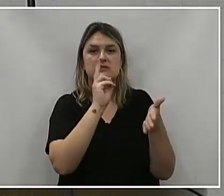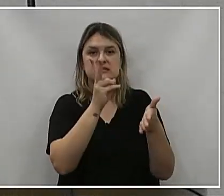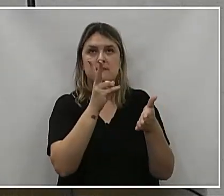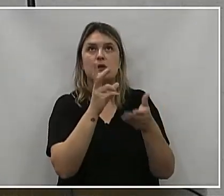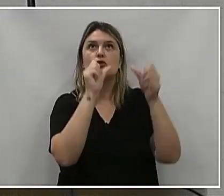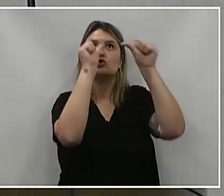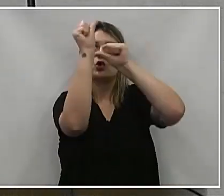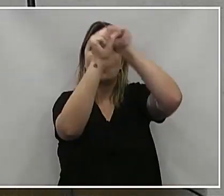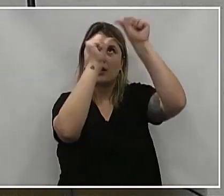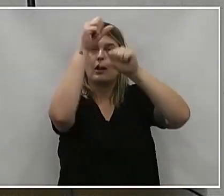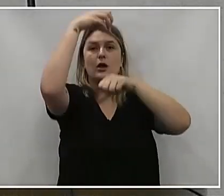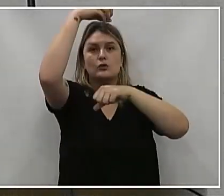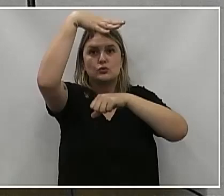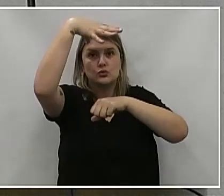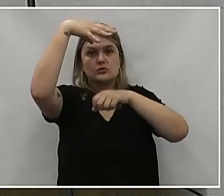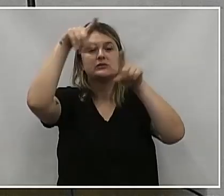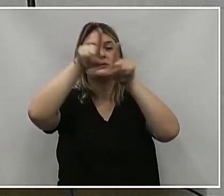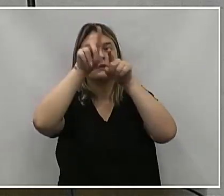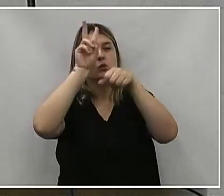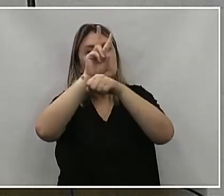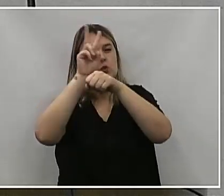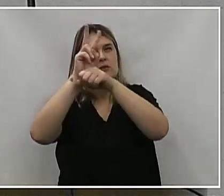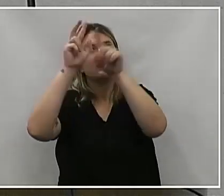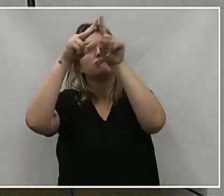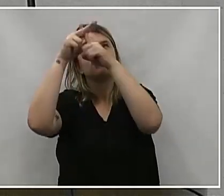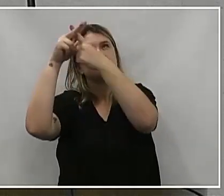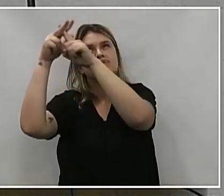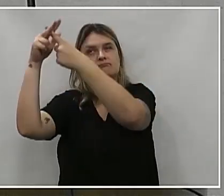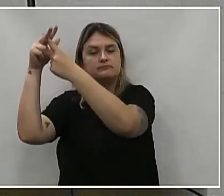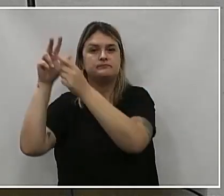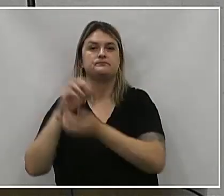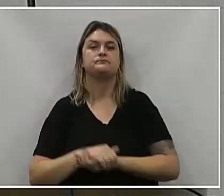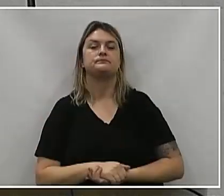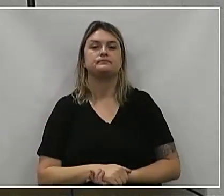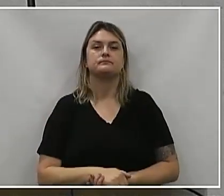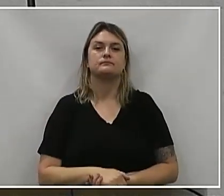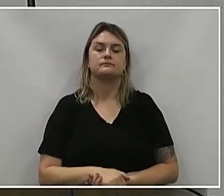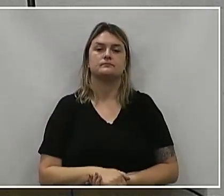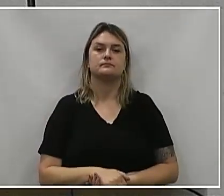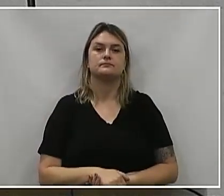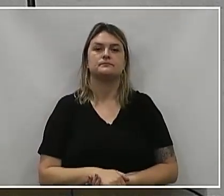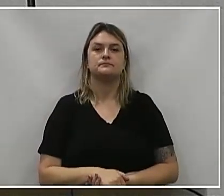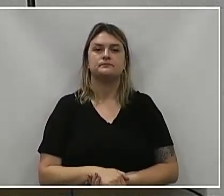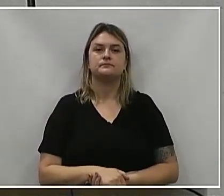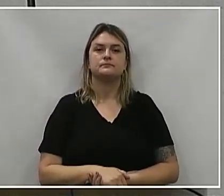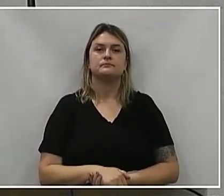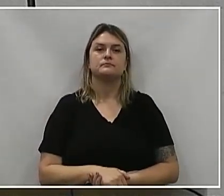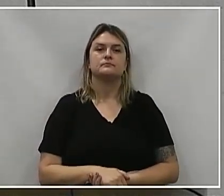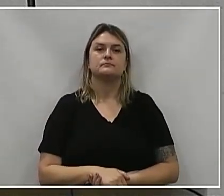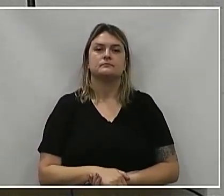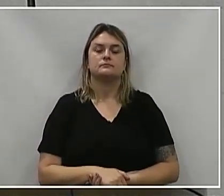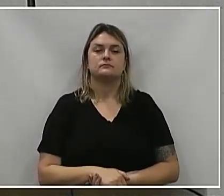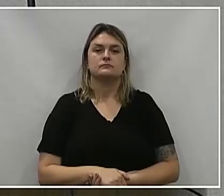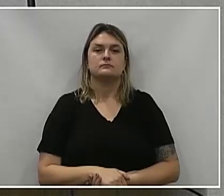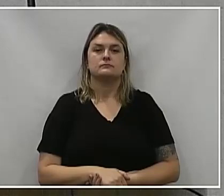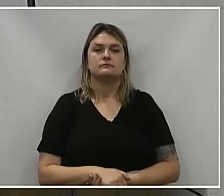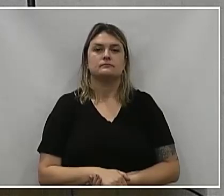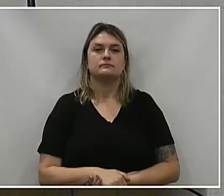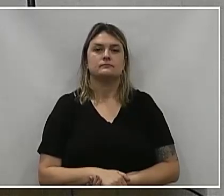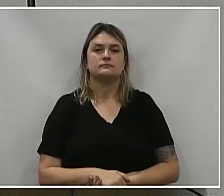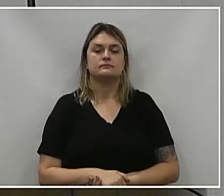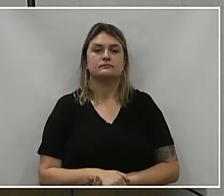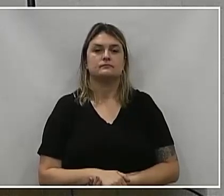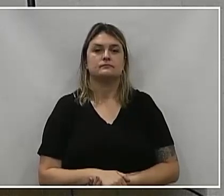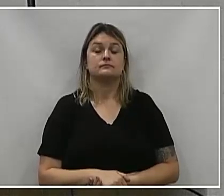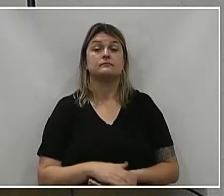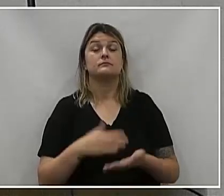concessão para essa empresa explorar todo o processo de modernização desse parque de iluminação pública que nós temos aí, né?